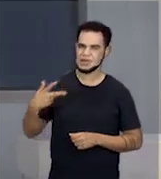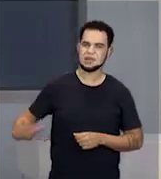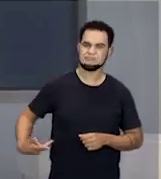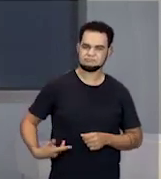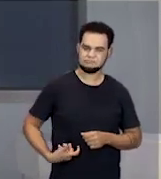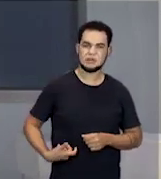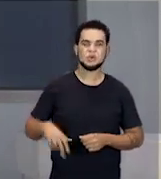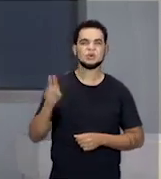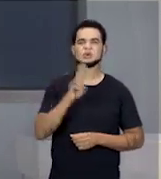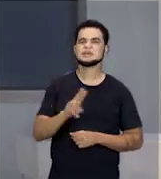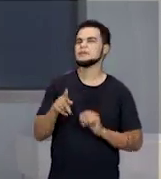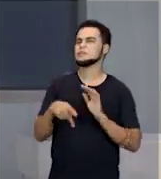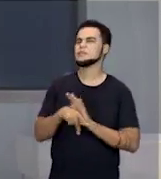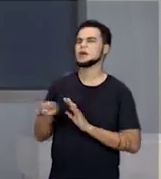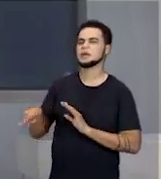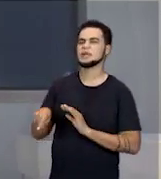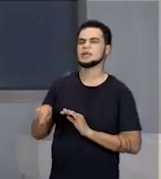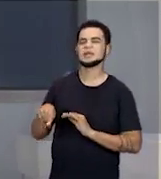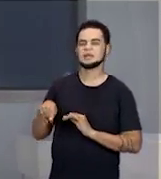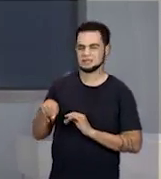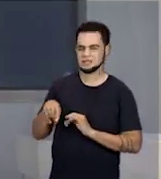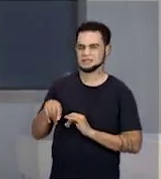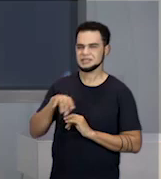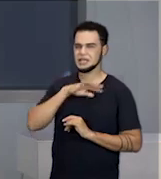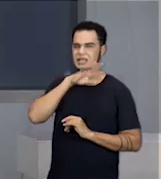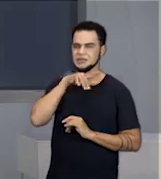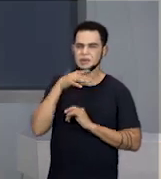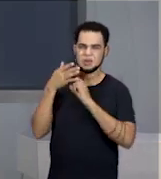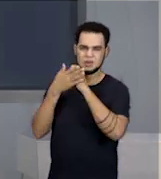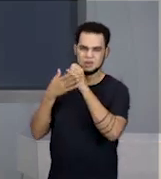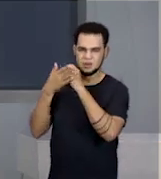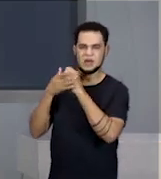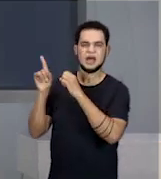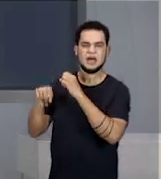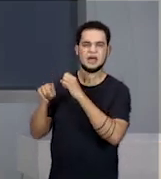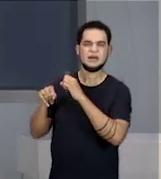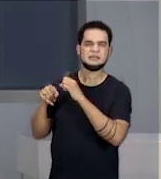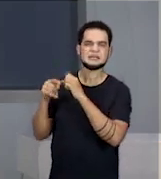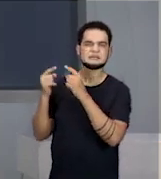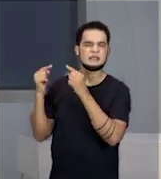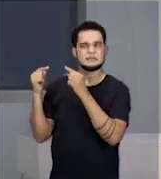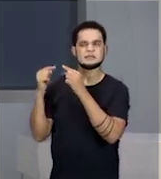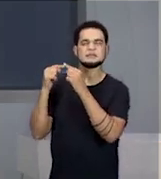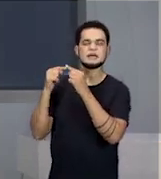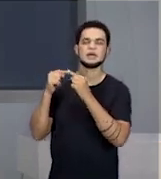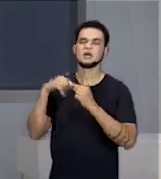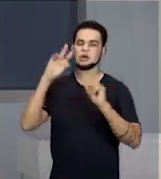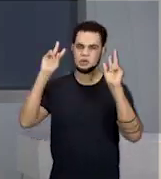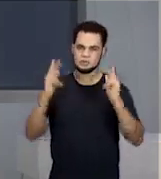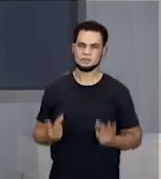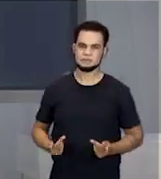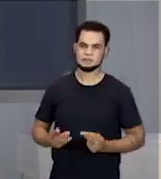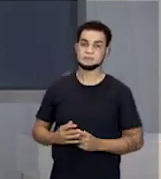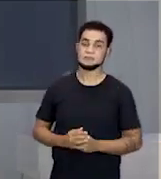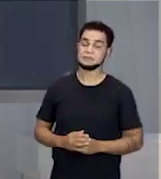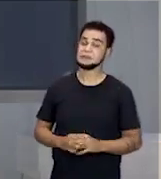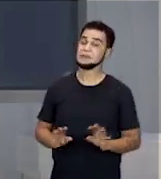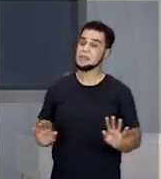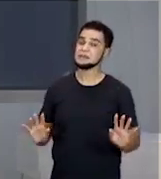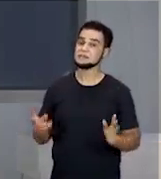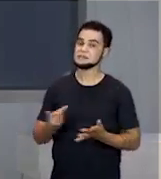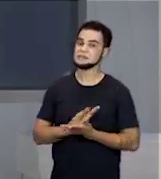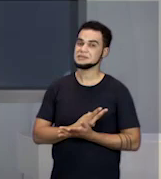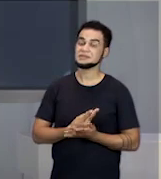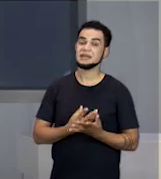insulina suína, porque era uma insulina aí mais próxima aí da insulina humana. Consequentemente, muitas